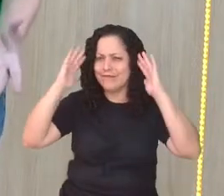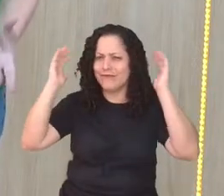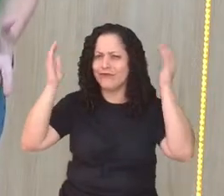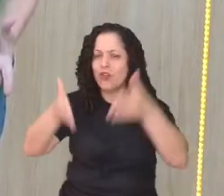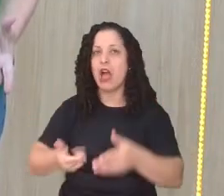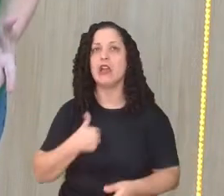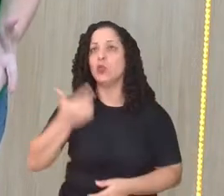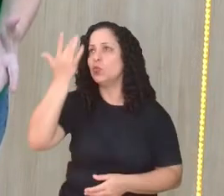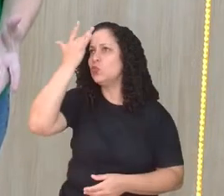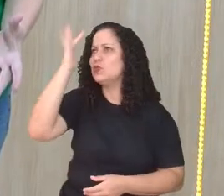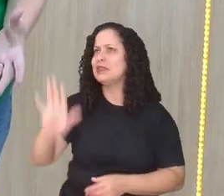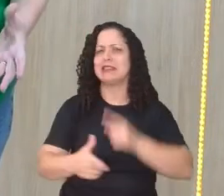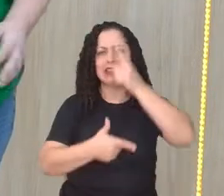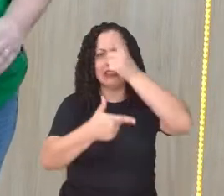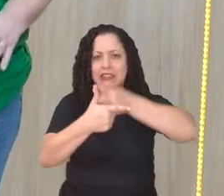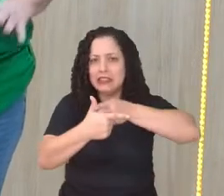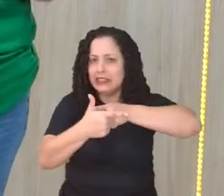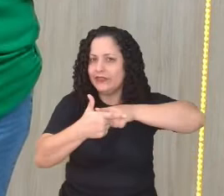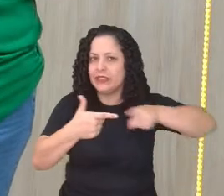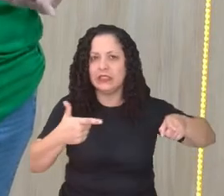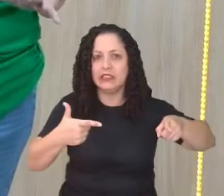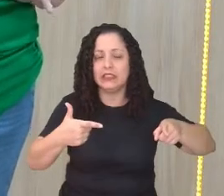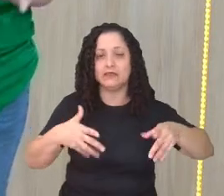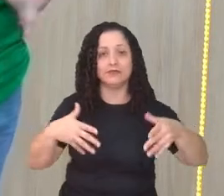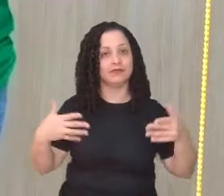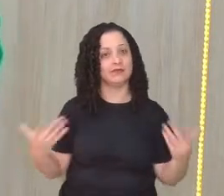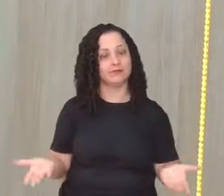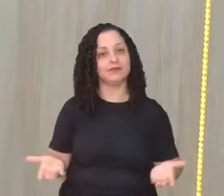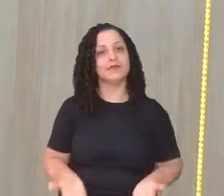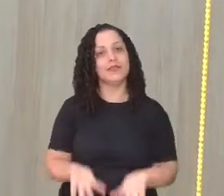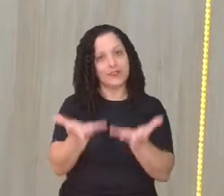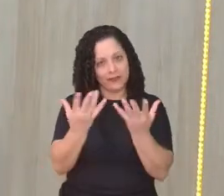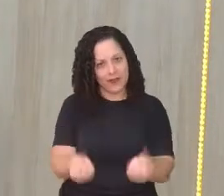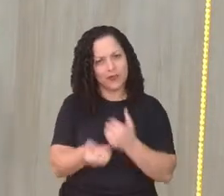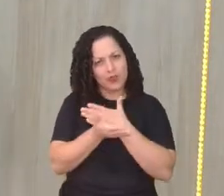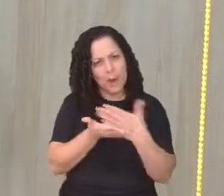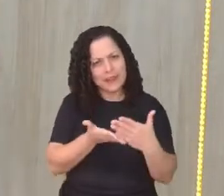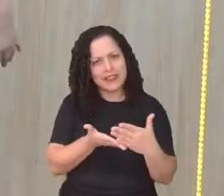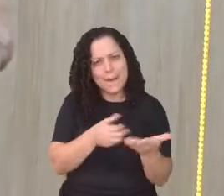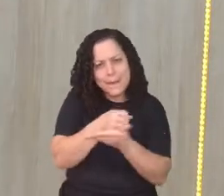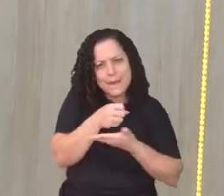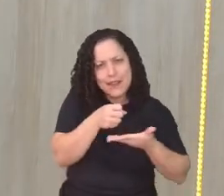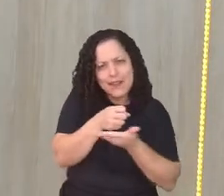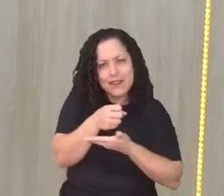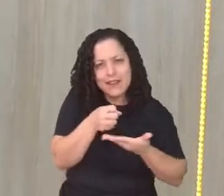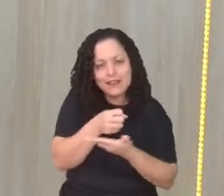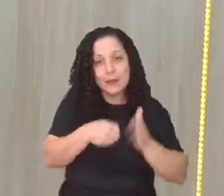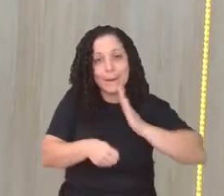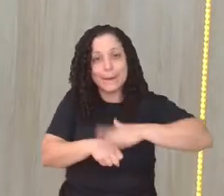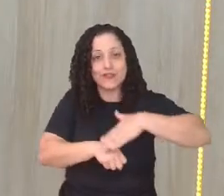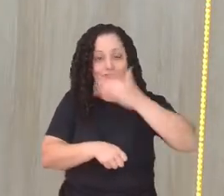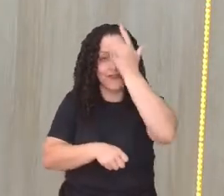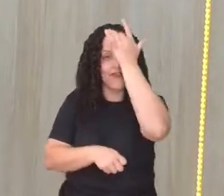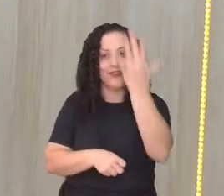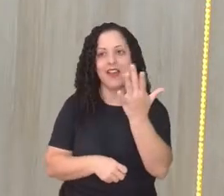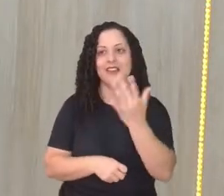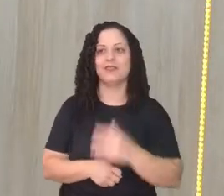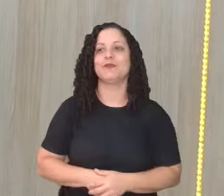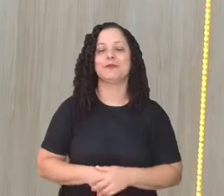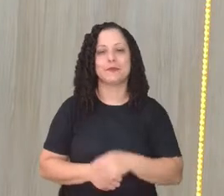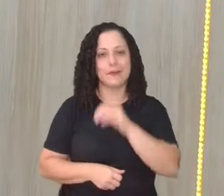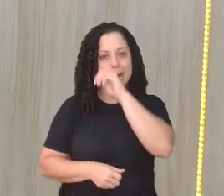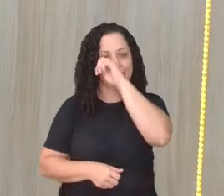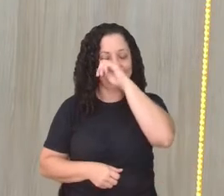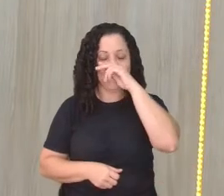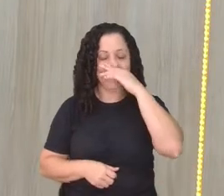fazer a divisão. Ora, vamos começar pela mais fácil. Qual é a mais fácil? A trivial, como dizem